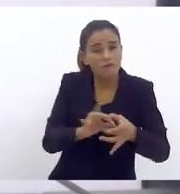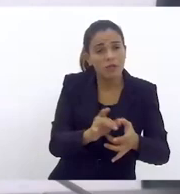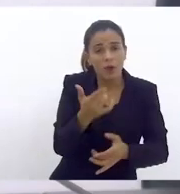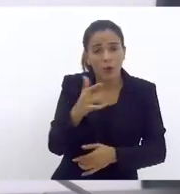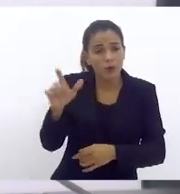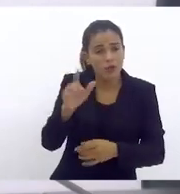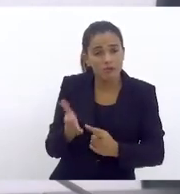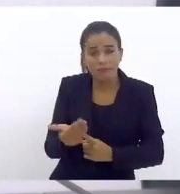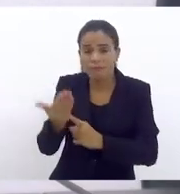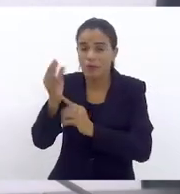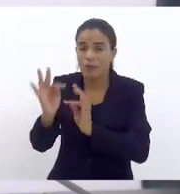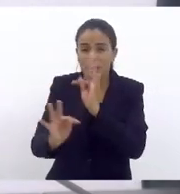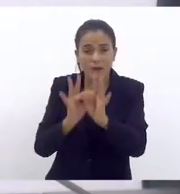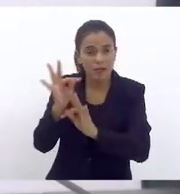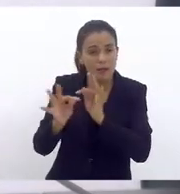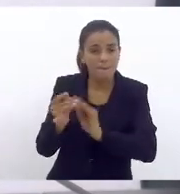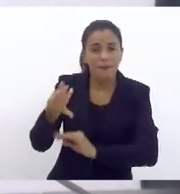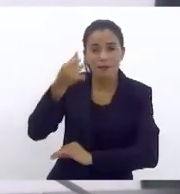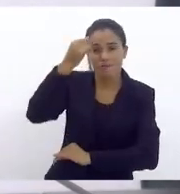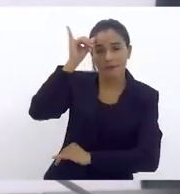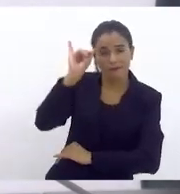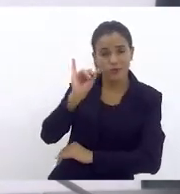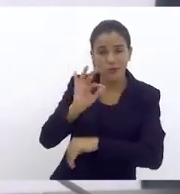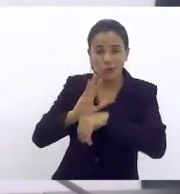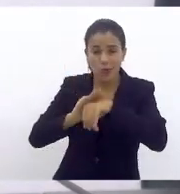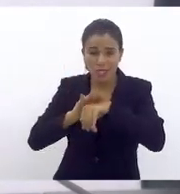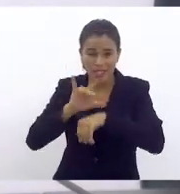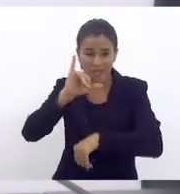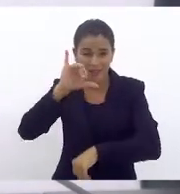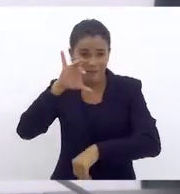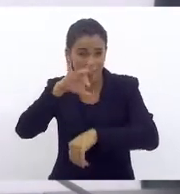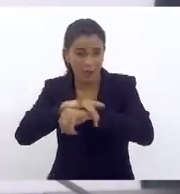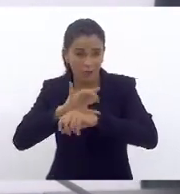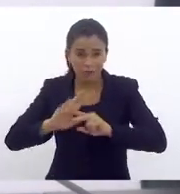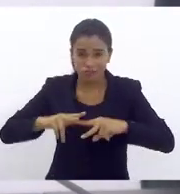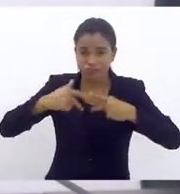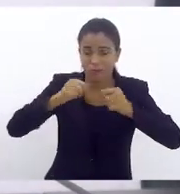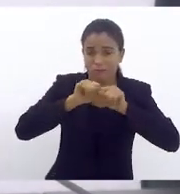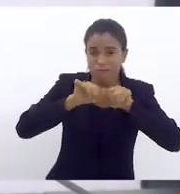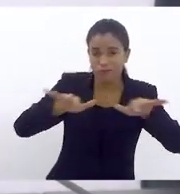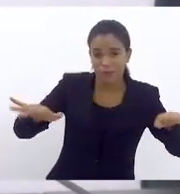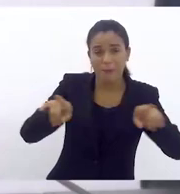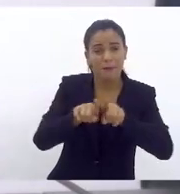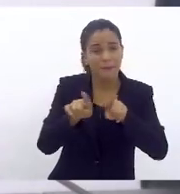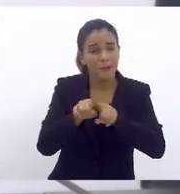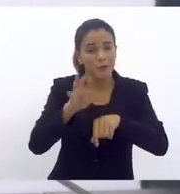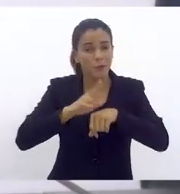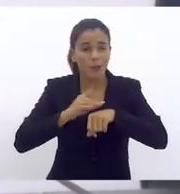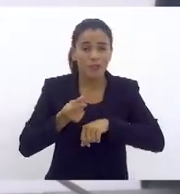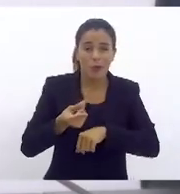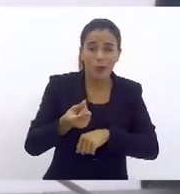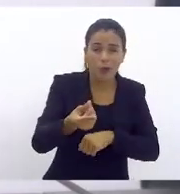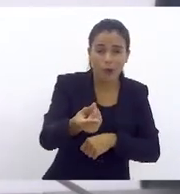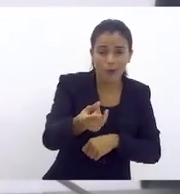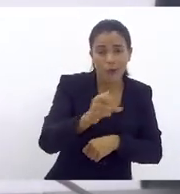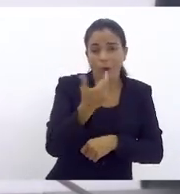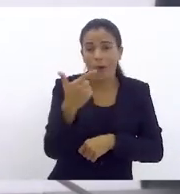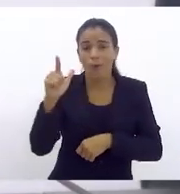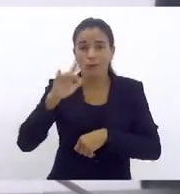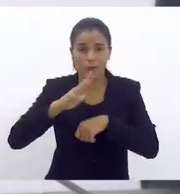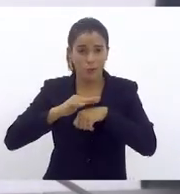no tratamento na prevenção não apenas de doenças contagiosas Mas também de doenças crônicas e outras patologias